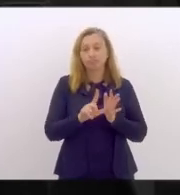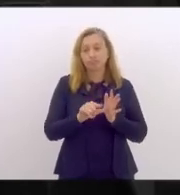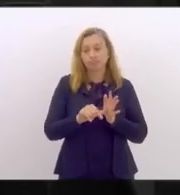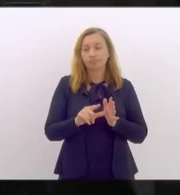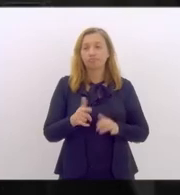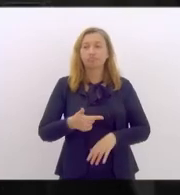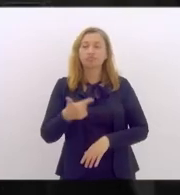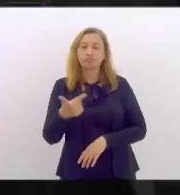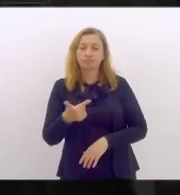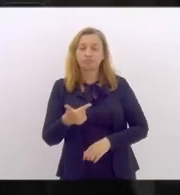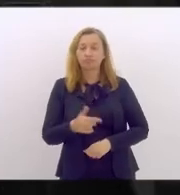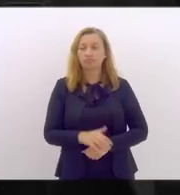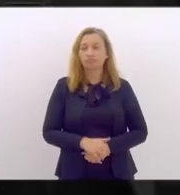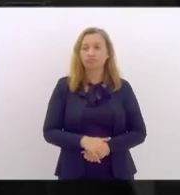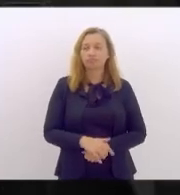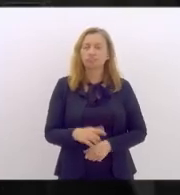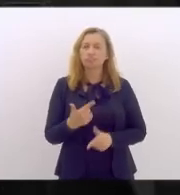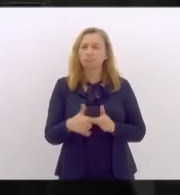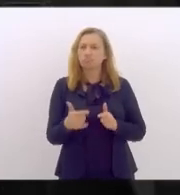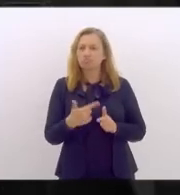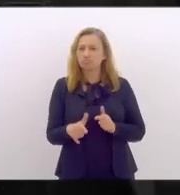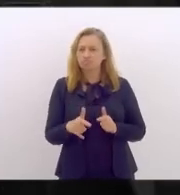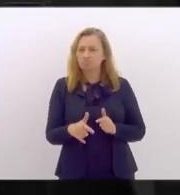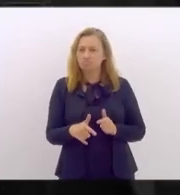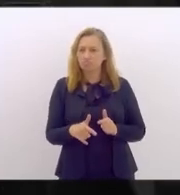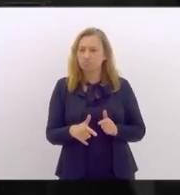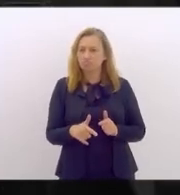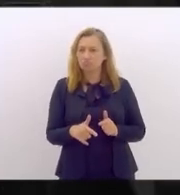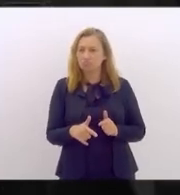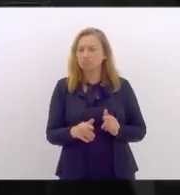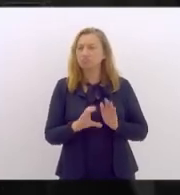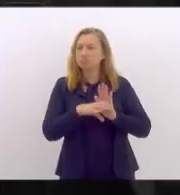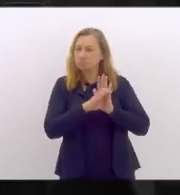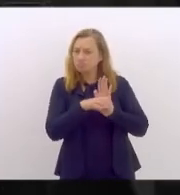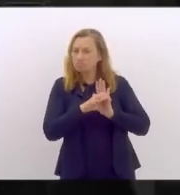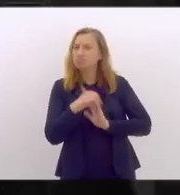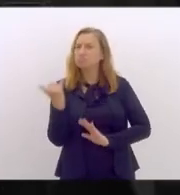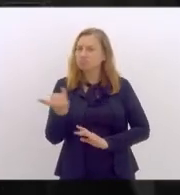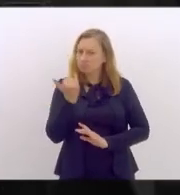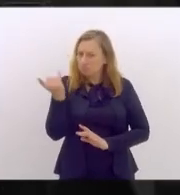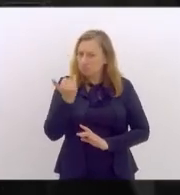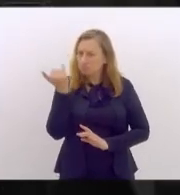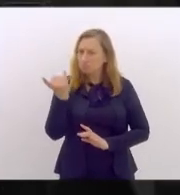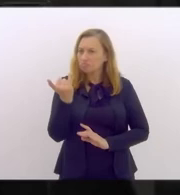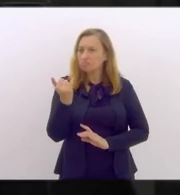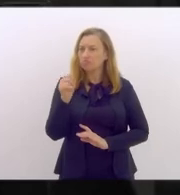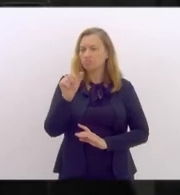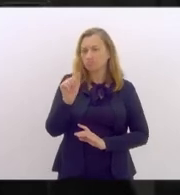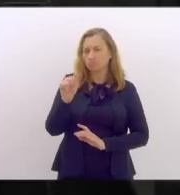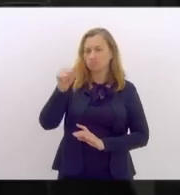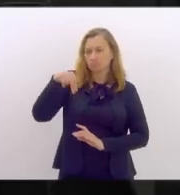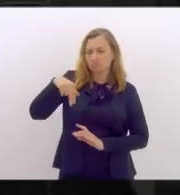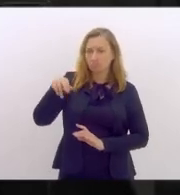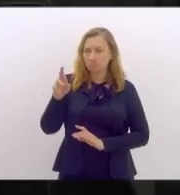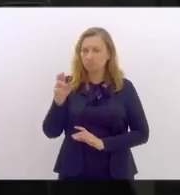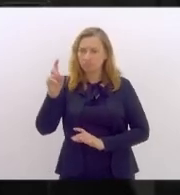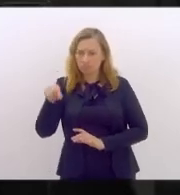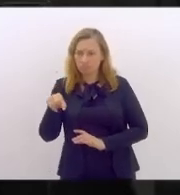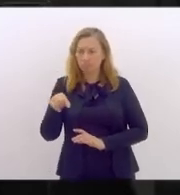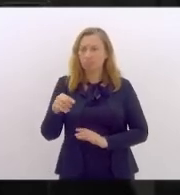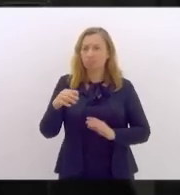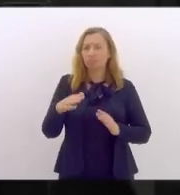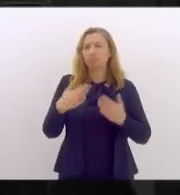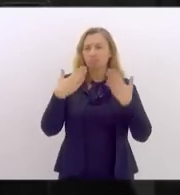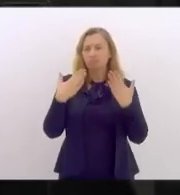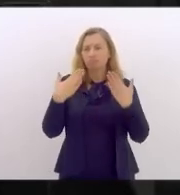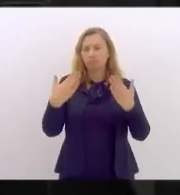e segundo lugar há um problema conceitual importante e o Andreazza é o apresentador do